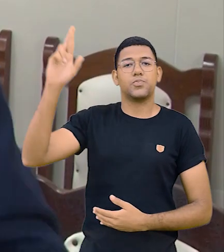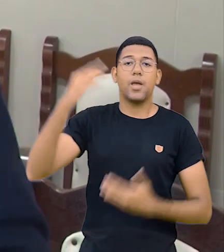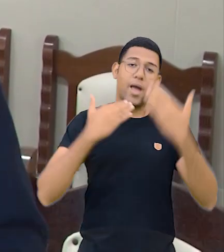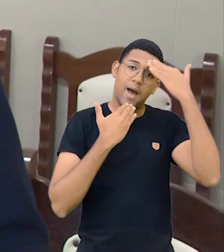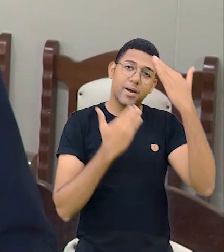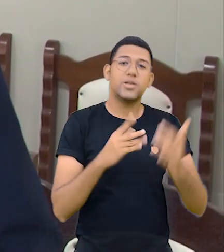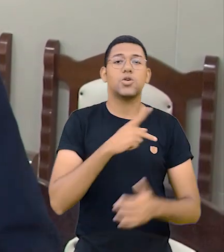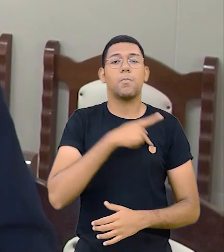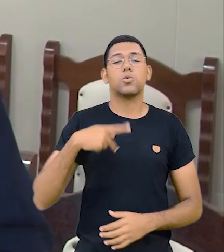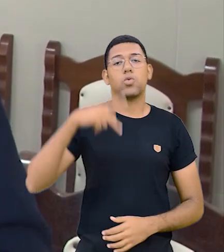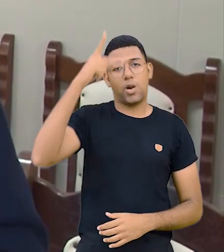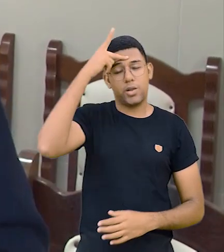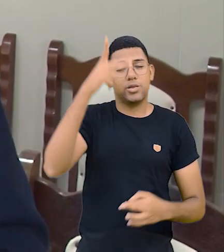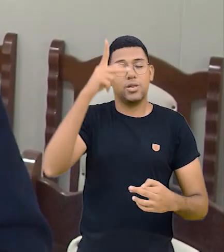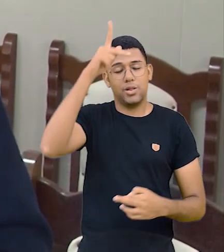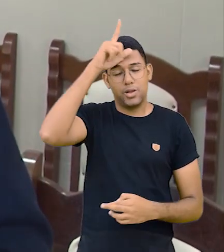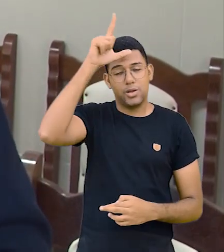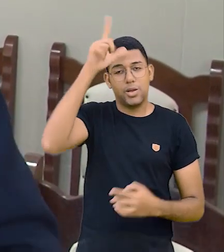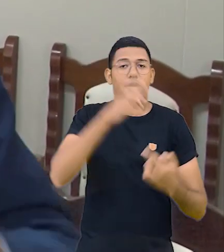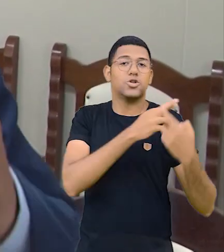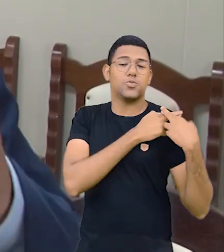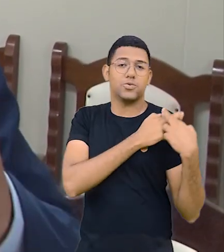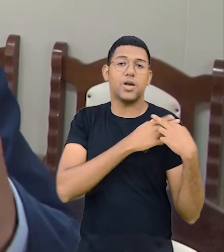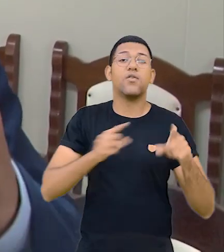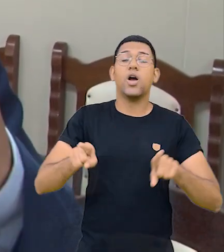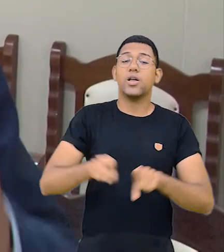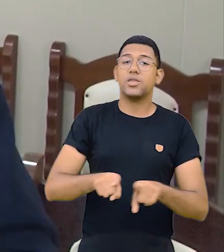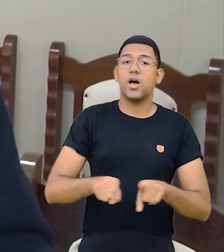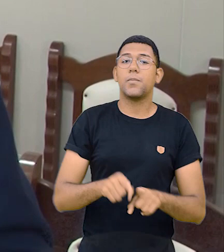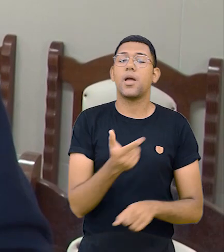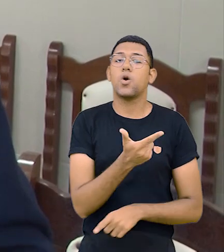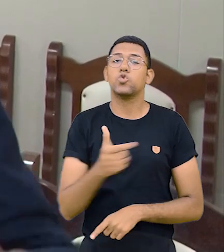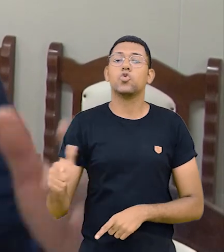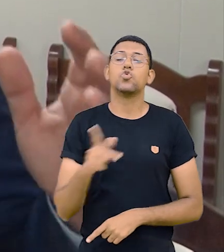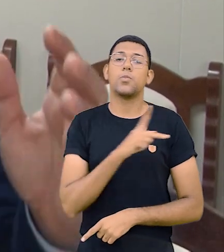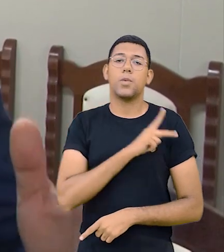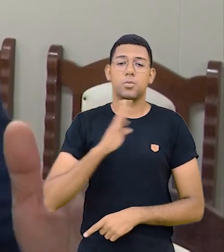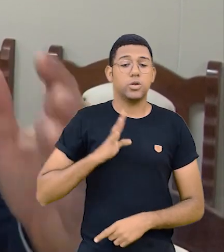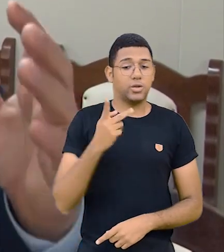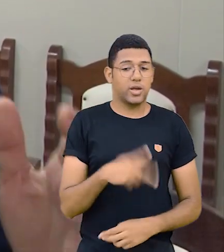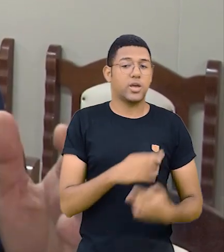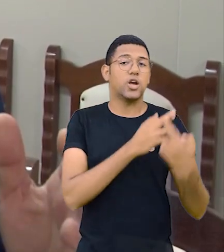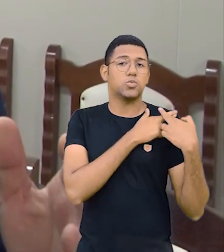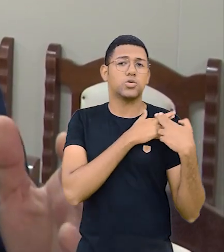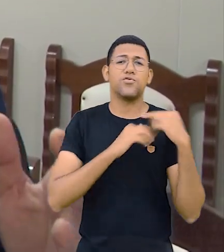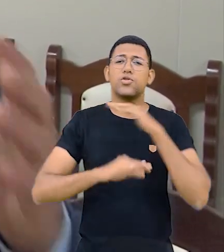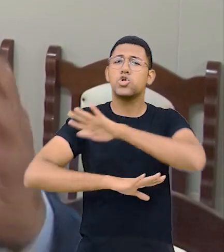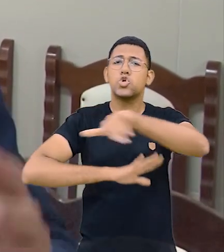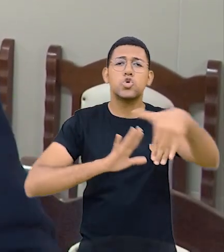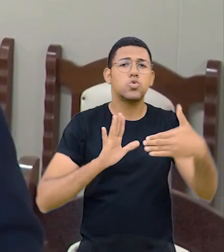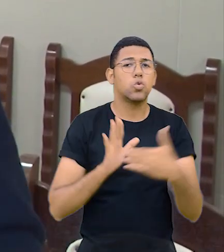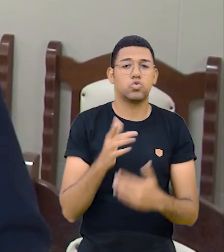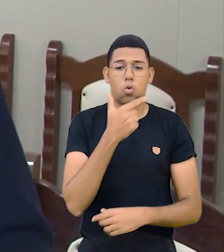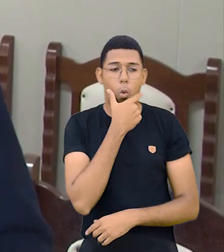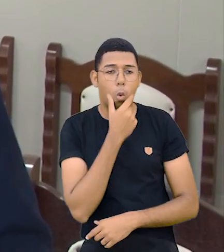João Martins, ao pastor Israel Xavier, ao presbítero Francisco e a todos os irmãos,